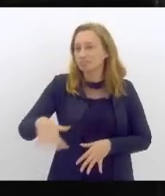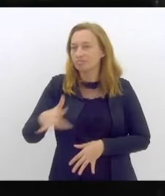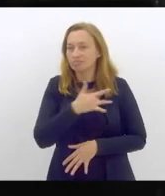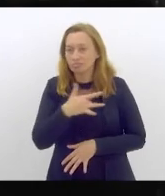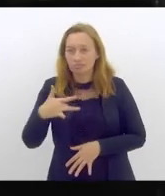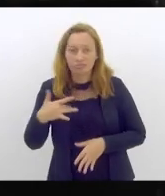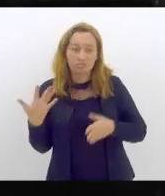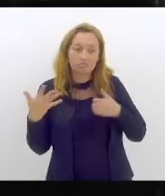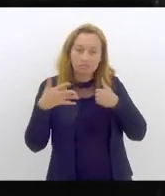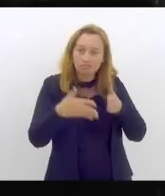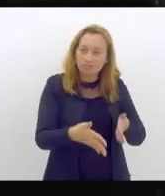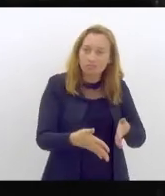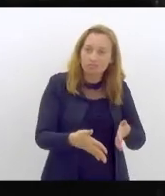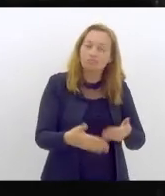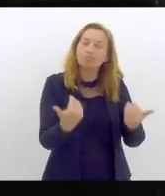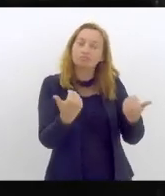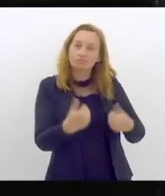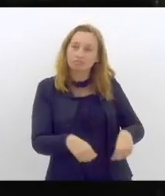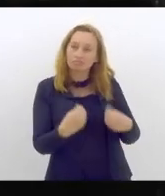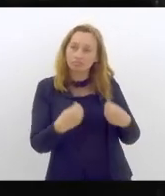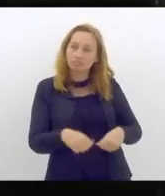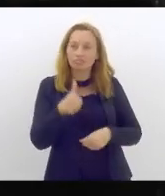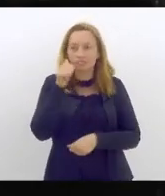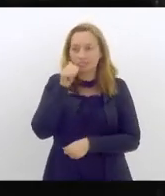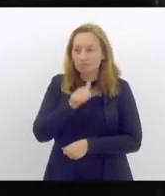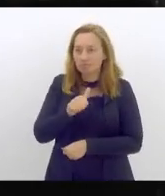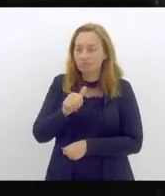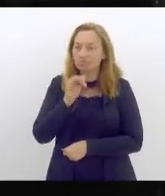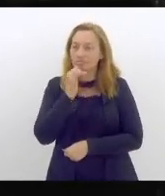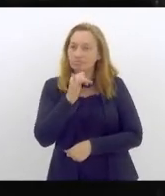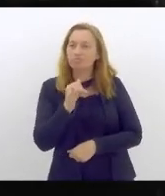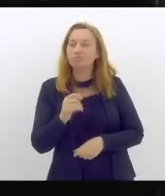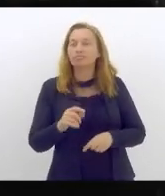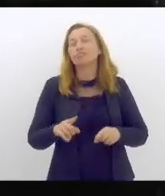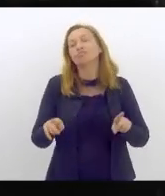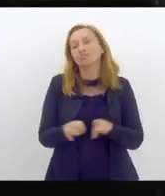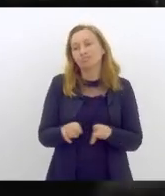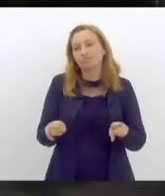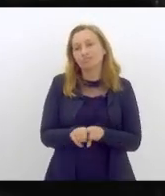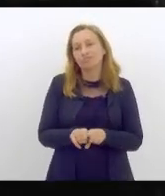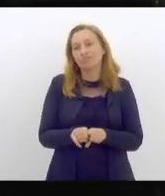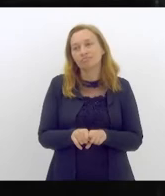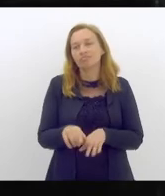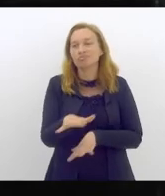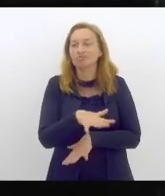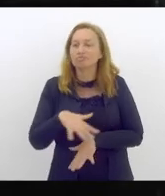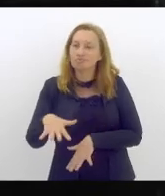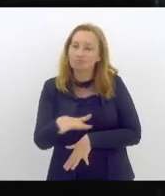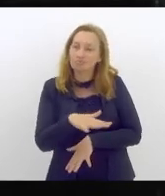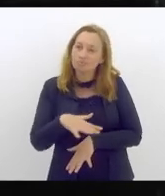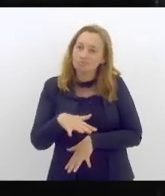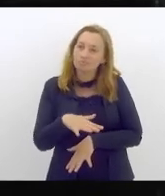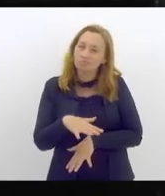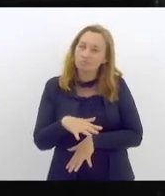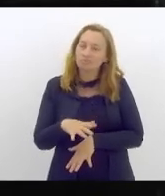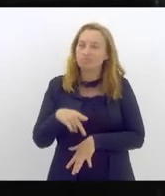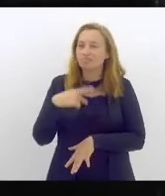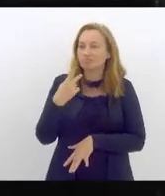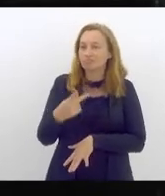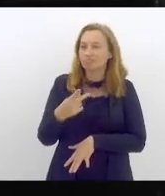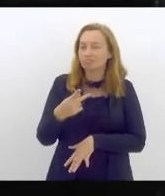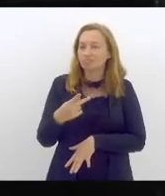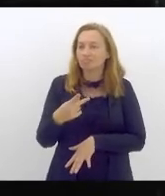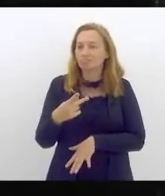saúde voltados para necessidade da mulher Fluminense como também nas áreas que dizem respeito